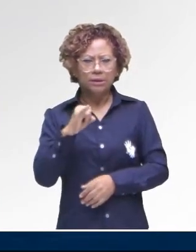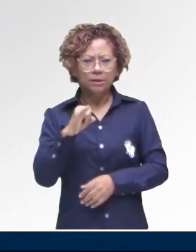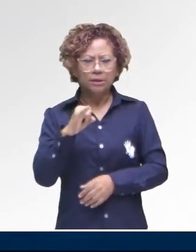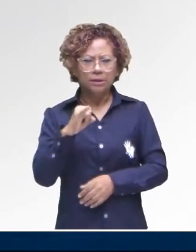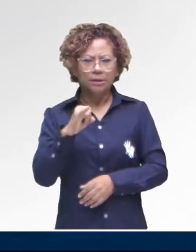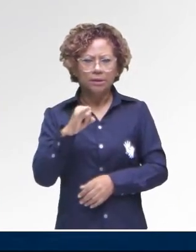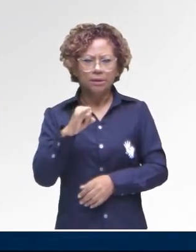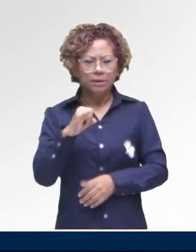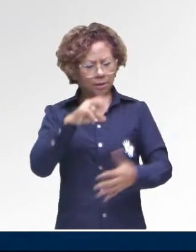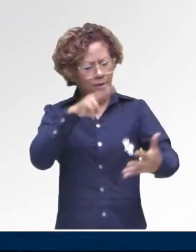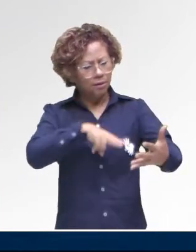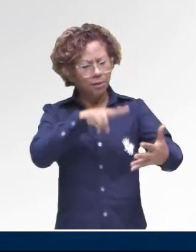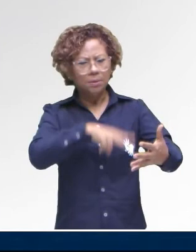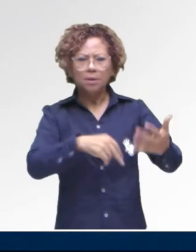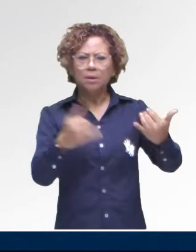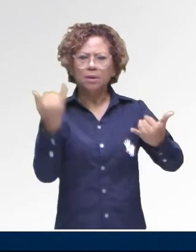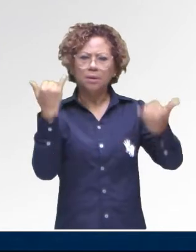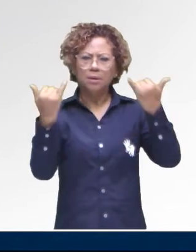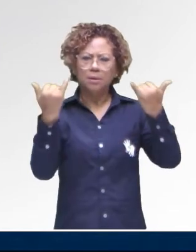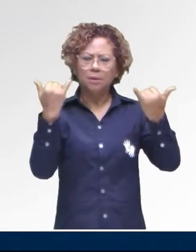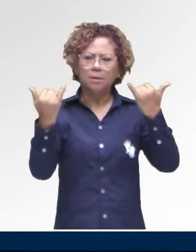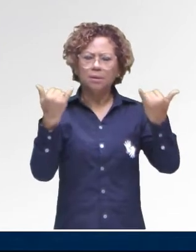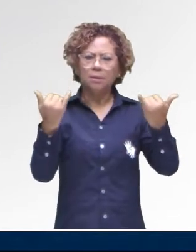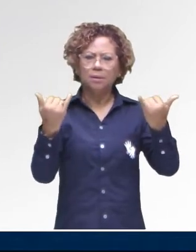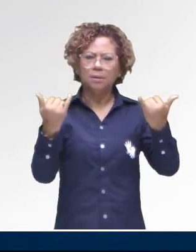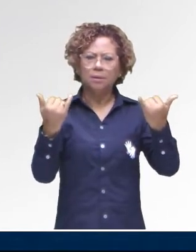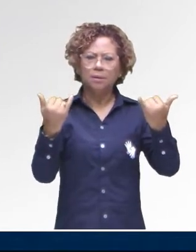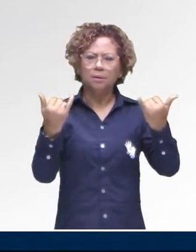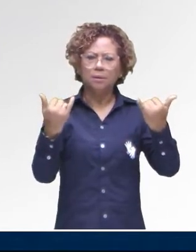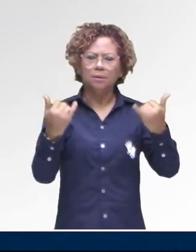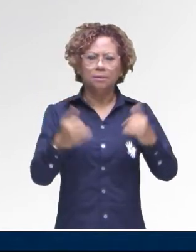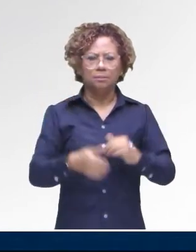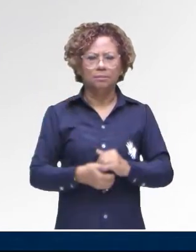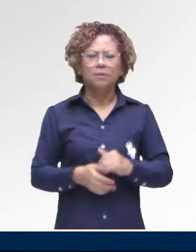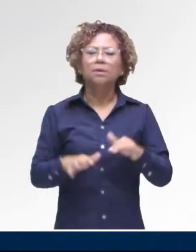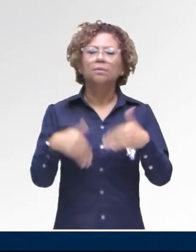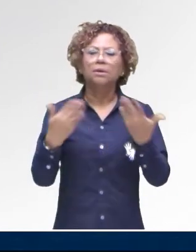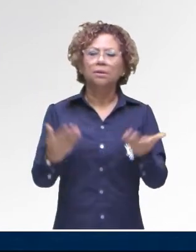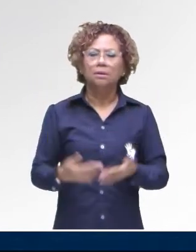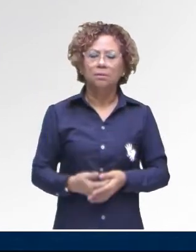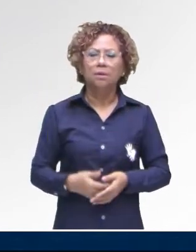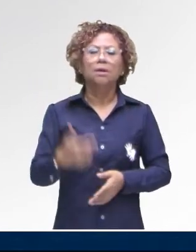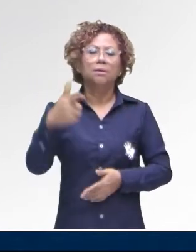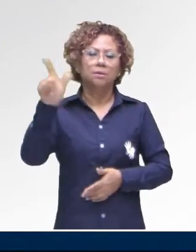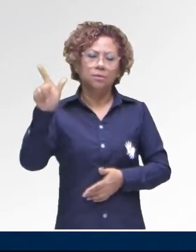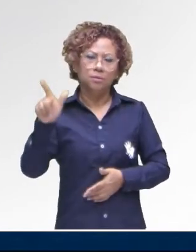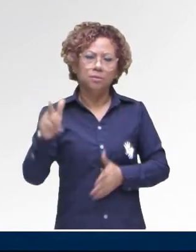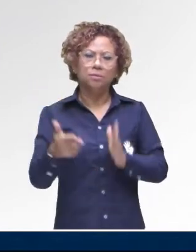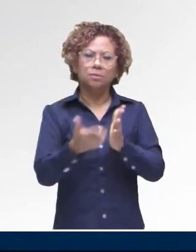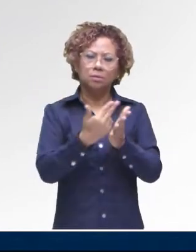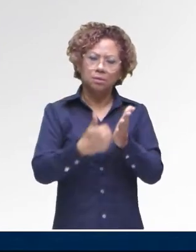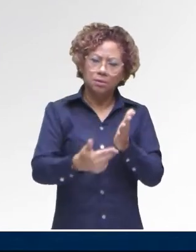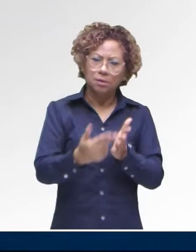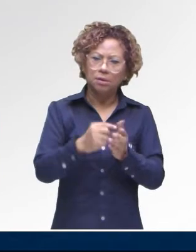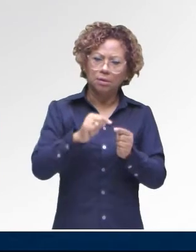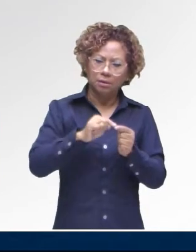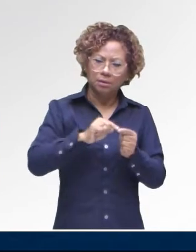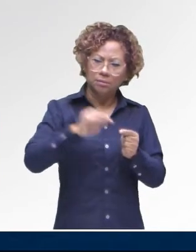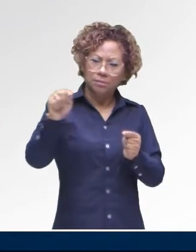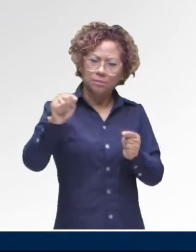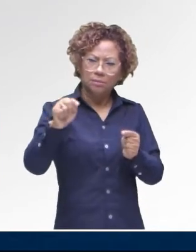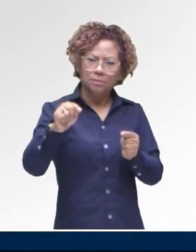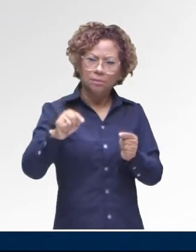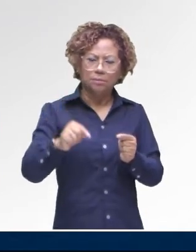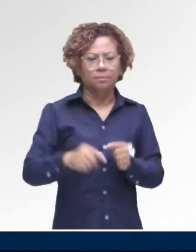nós faríamos, né? Quais são as outras? Se elas, ou elas são as únicas ou não.